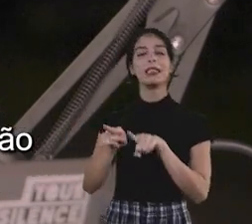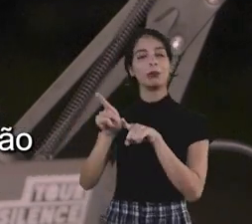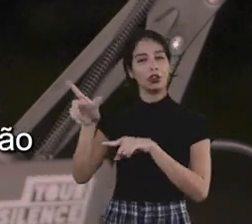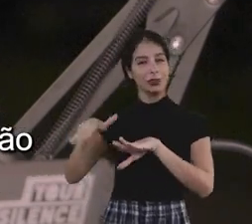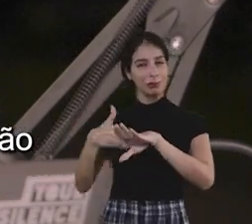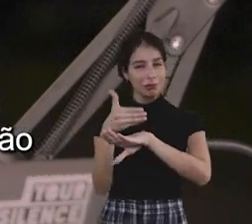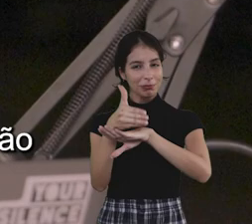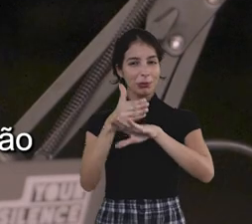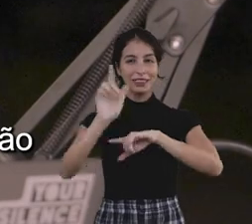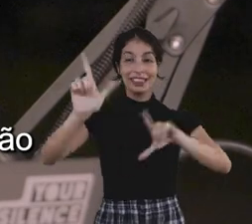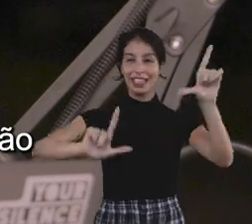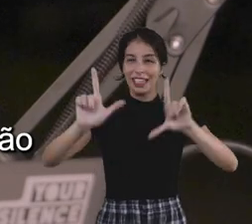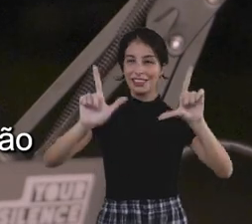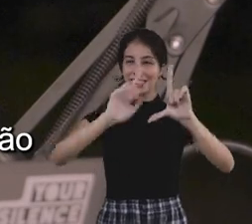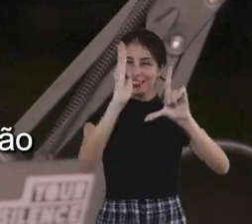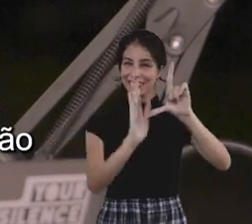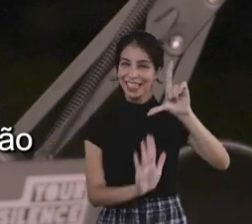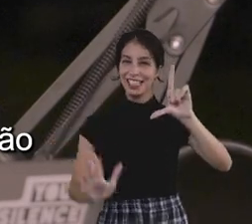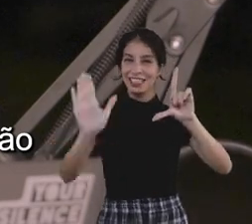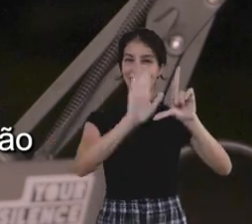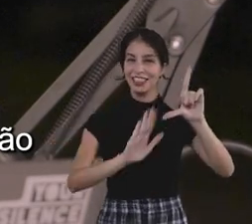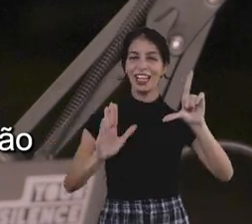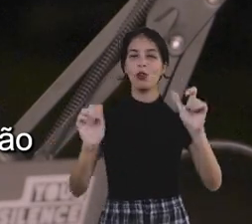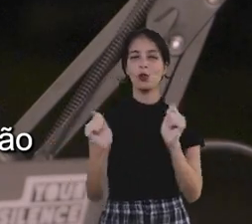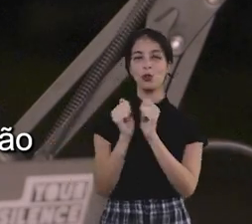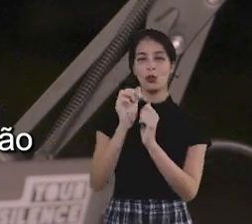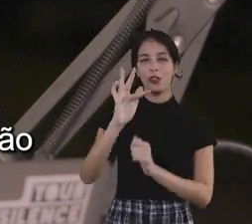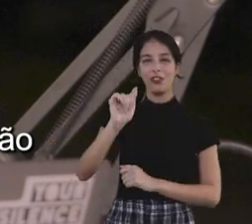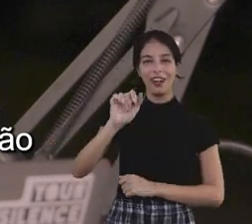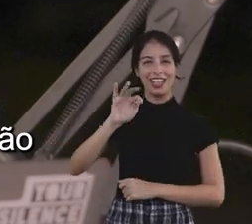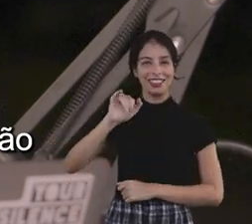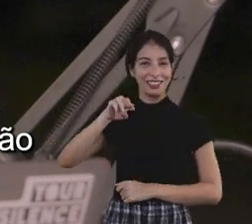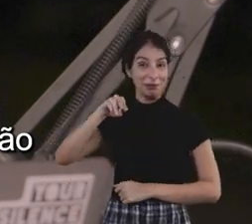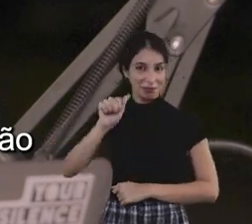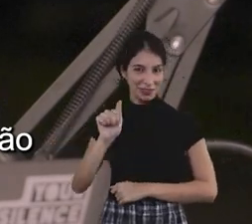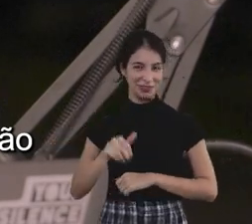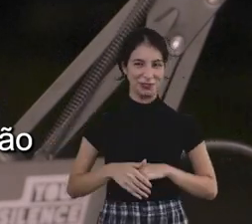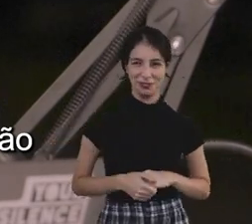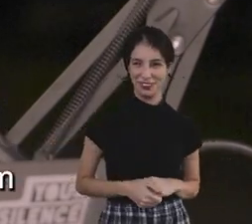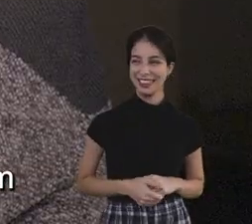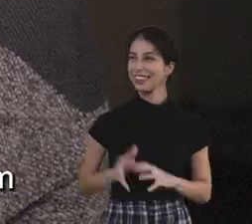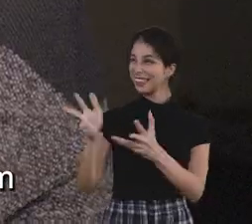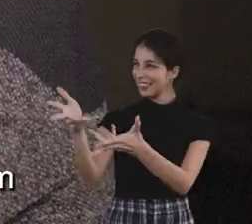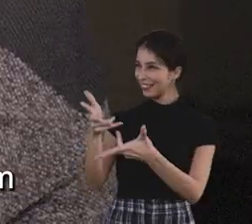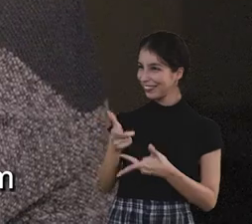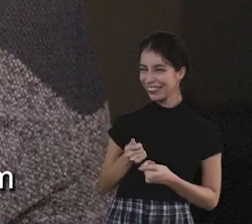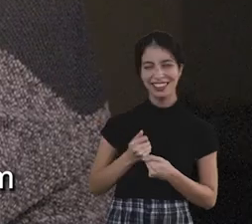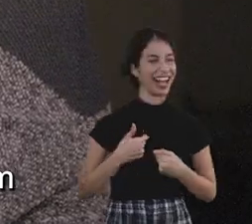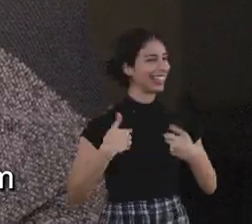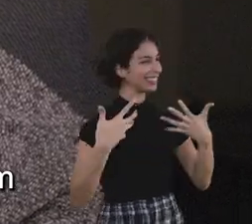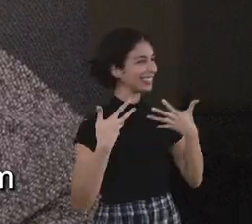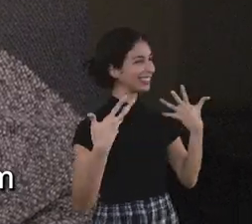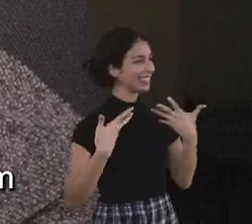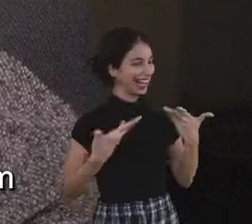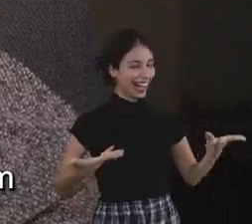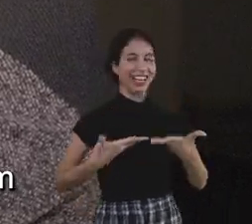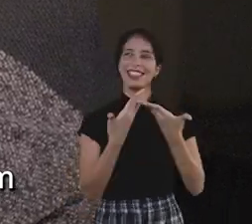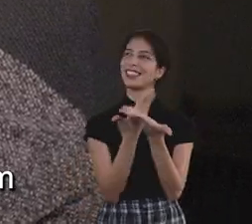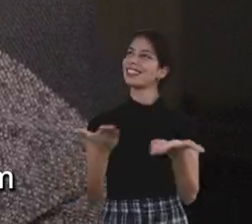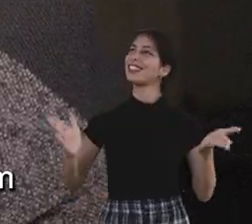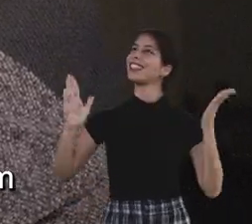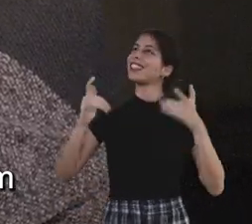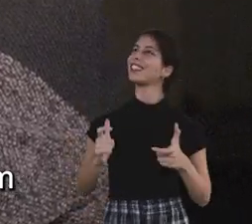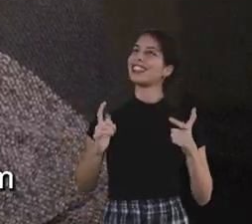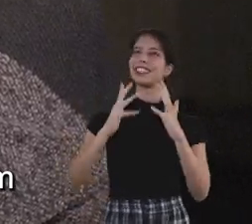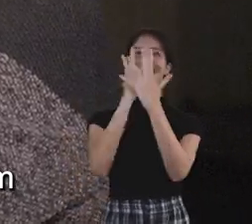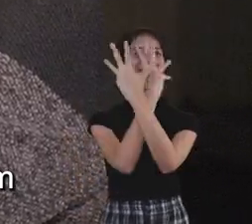sobre saúde mental para toda a população brasileira Alexandre seja muito bem-vindo ah Isabela que alegria estarmos aqui ao ar